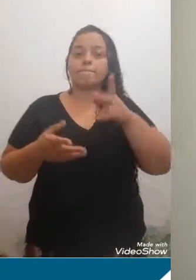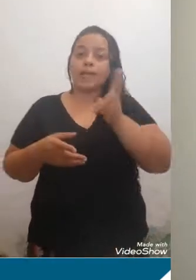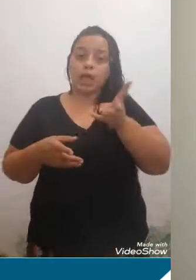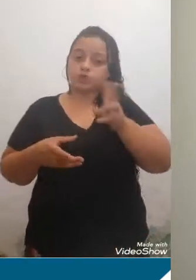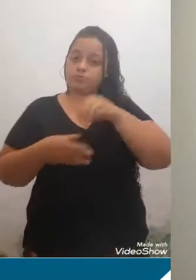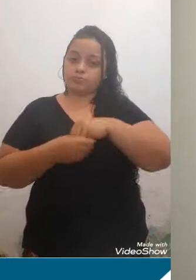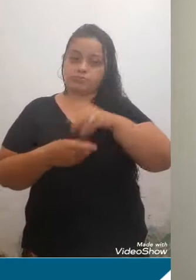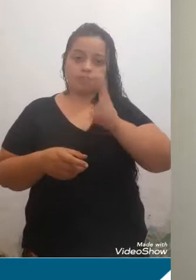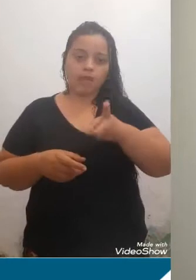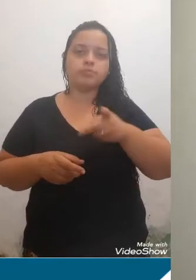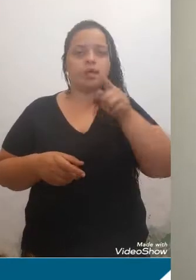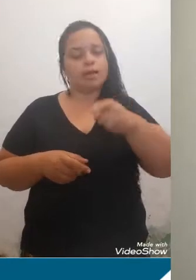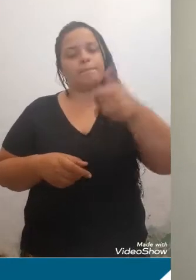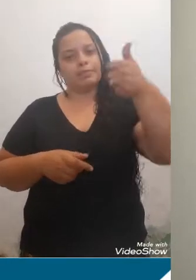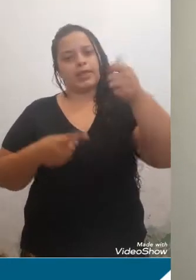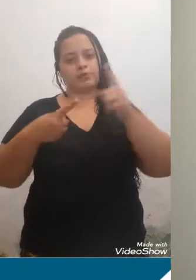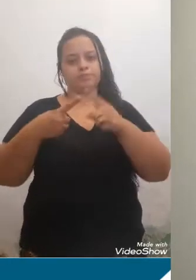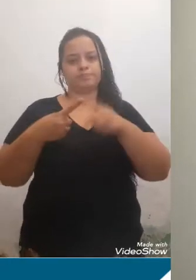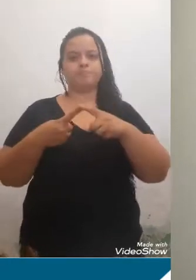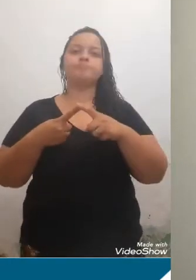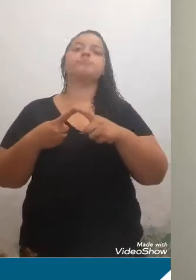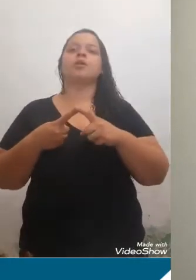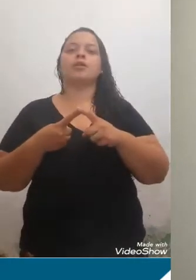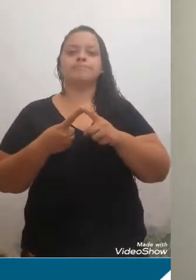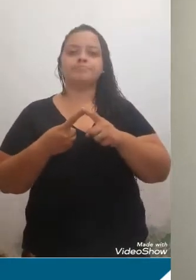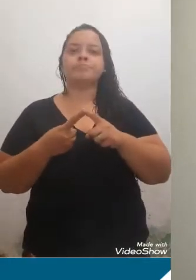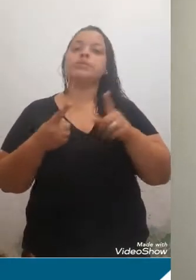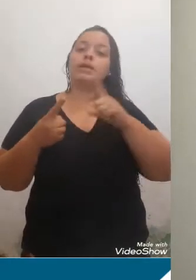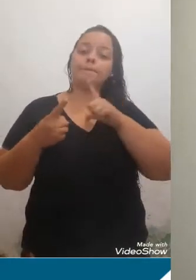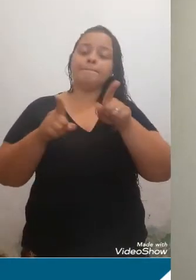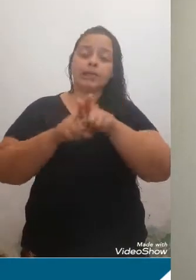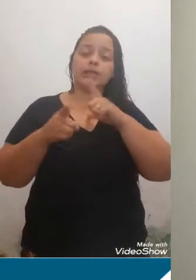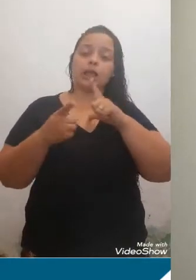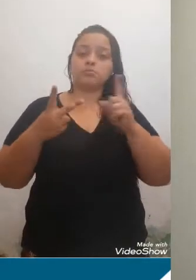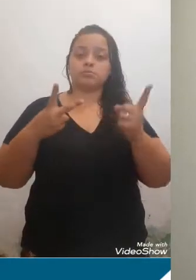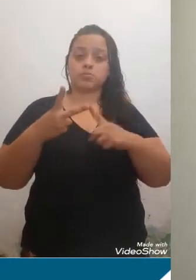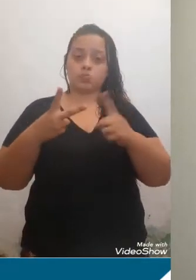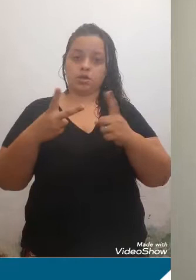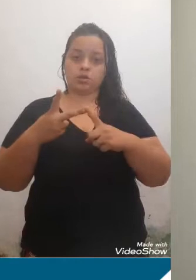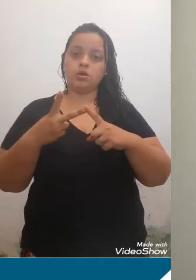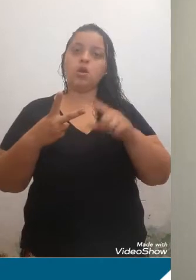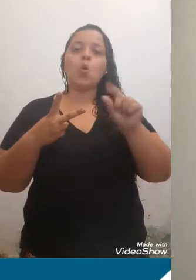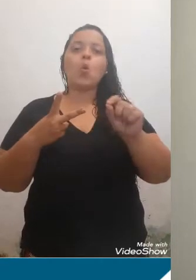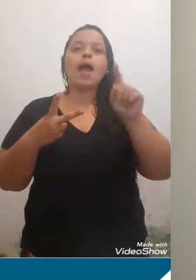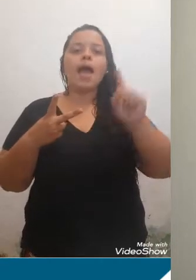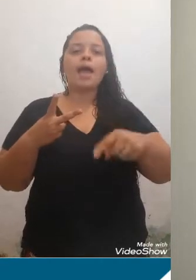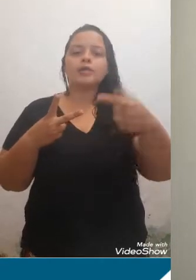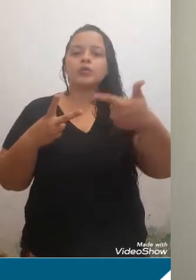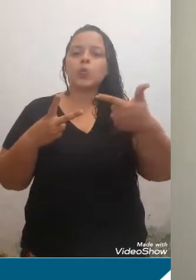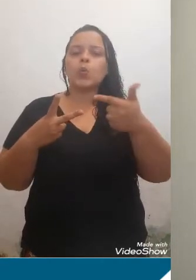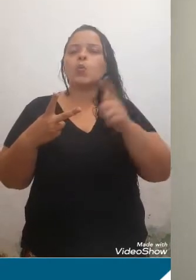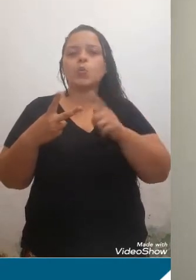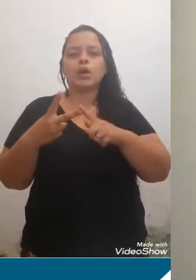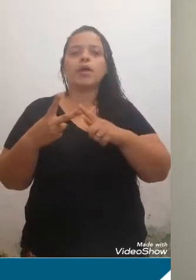por ele mesmo. Então, ele é chamado de uma fonte primária, ok? E podemos ter também uma fonte secundária. O que seria